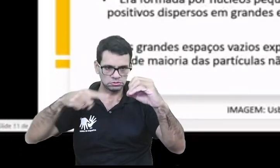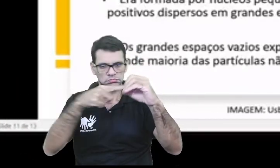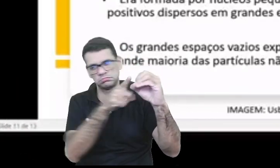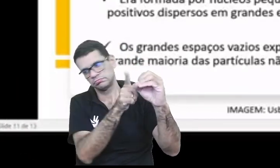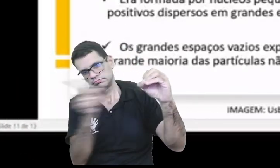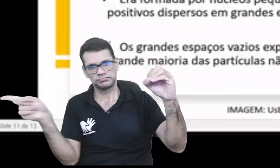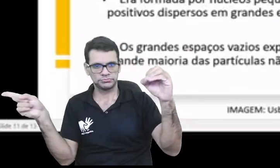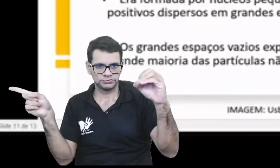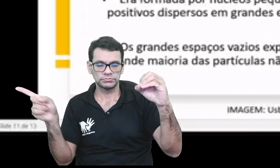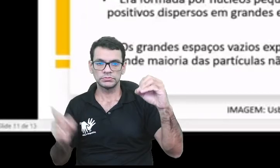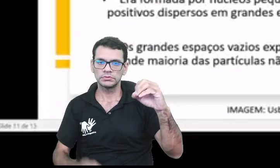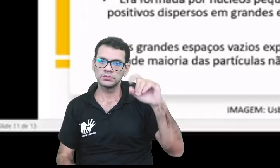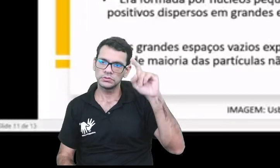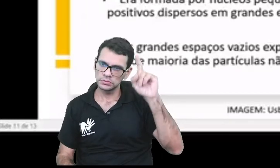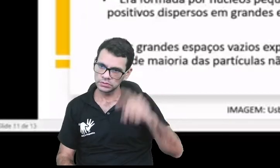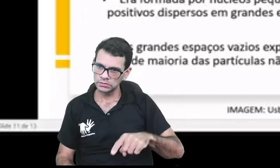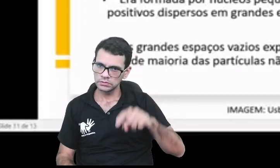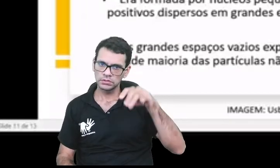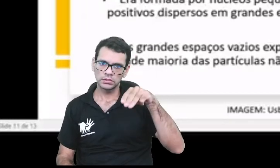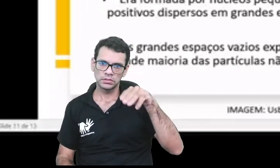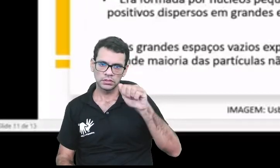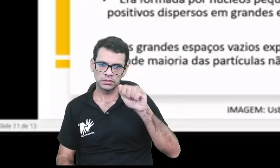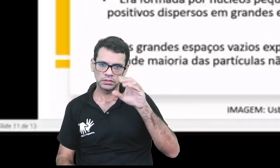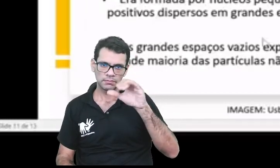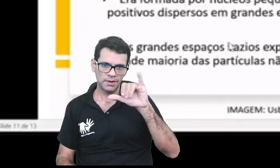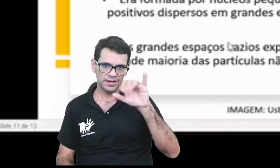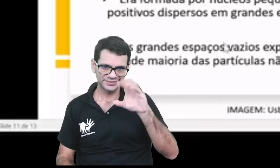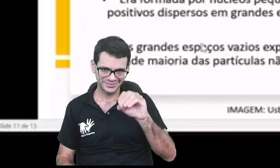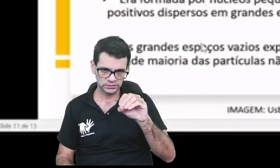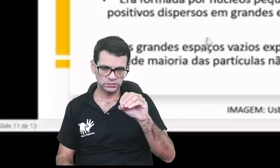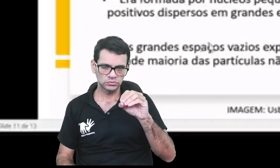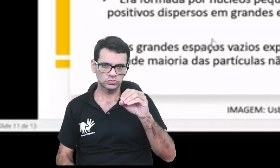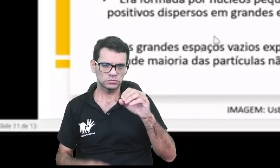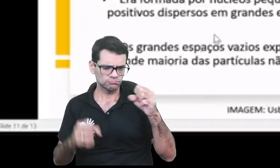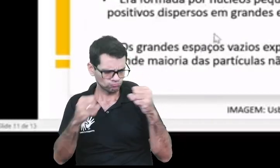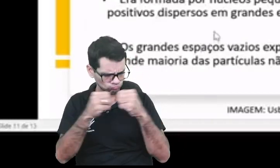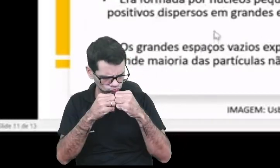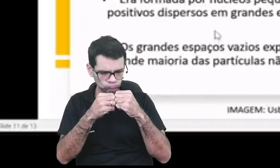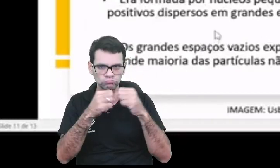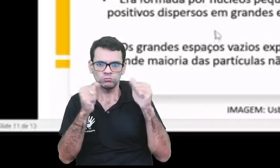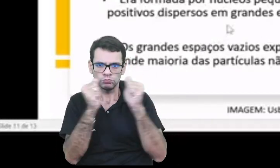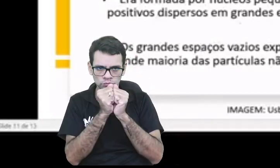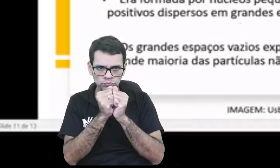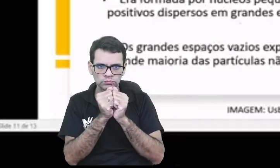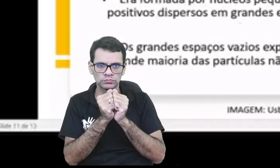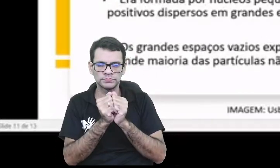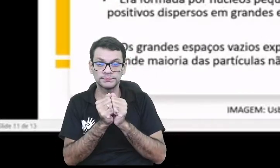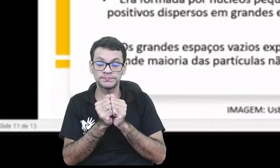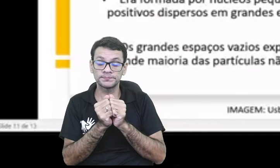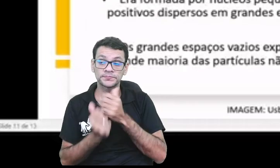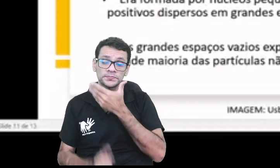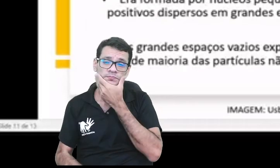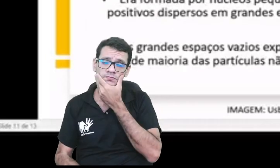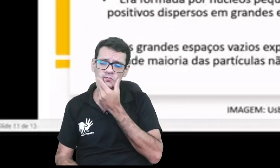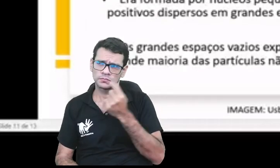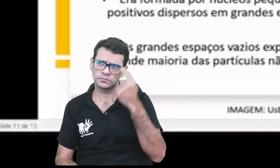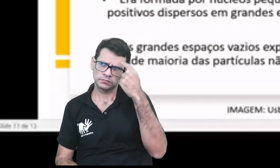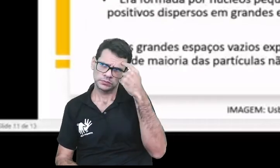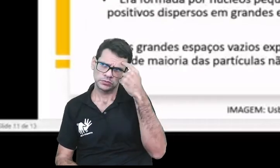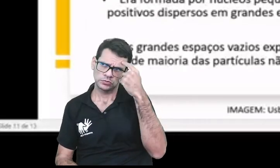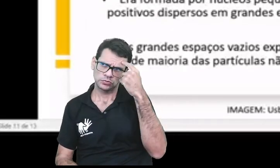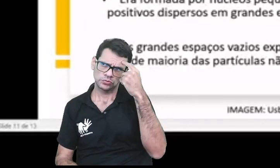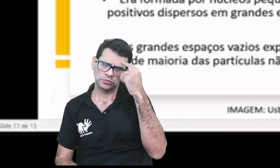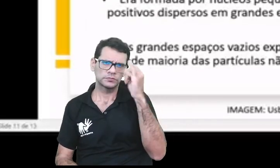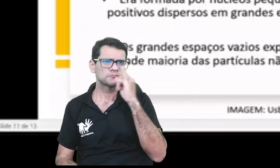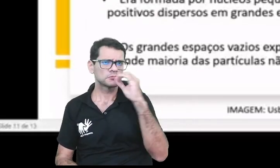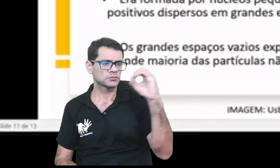Então, tá. Então, eles são maciços justapostos. Só que aí ele pensou, então, se quando ela bate no centro, ela